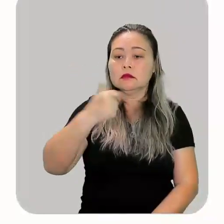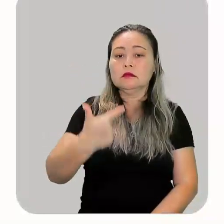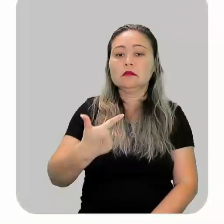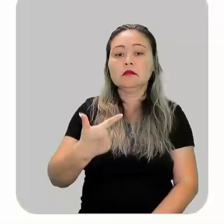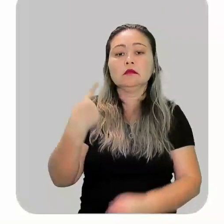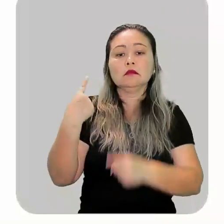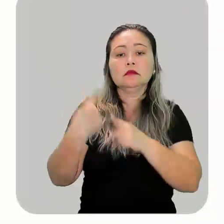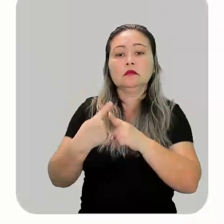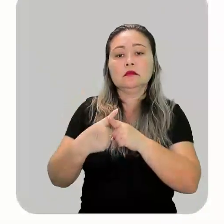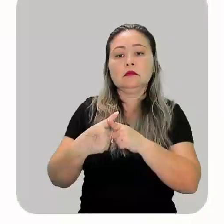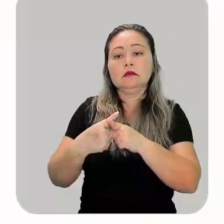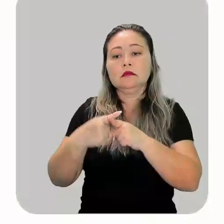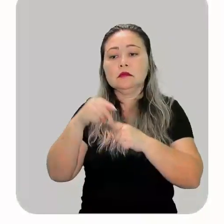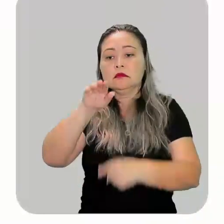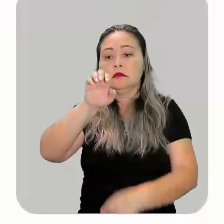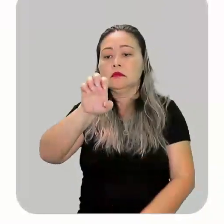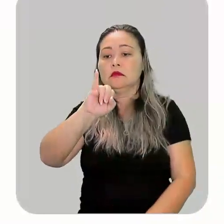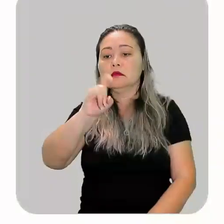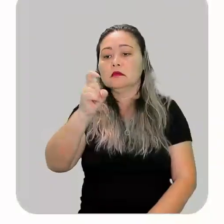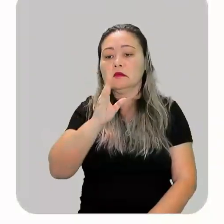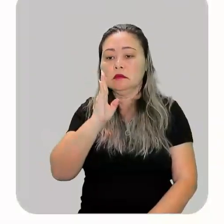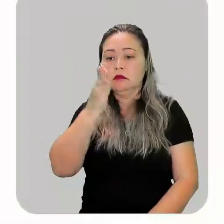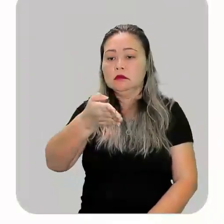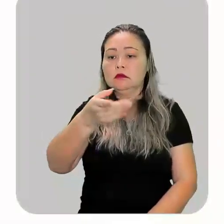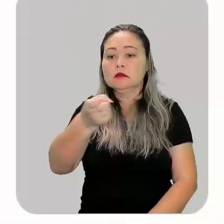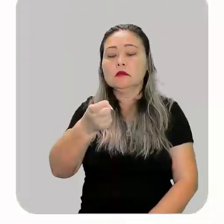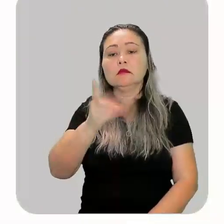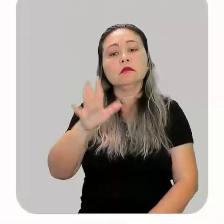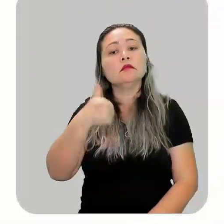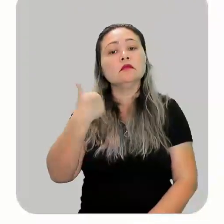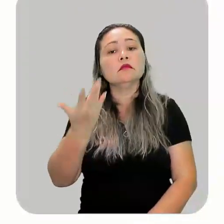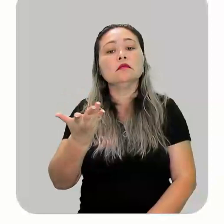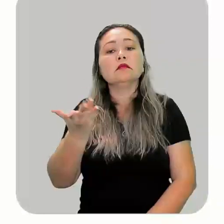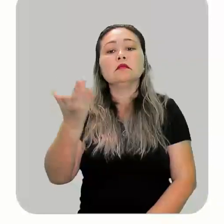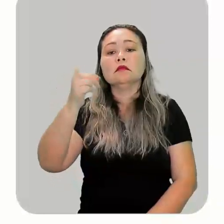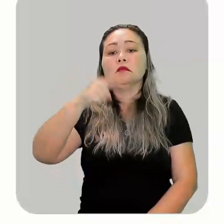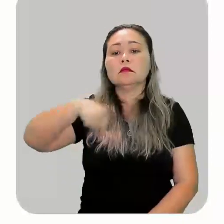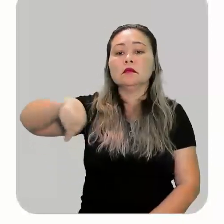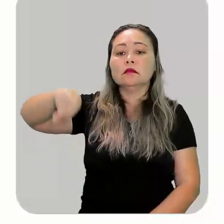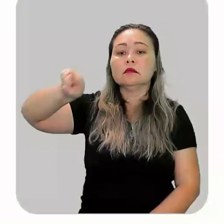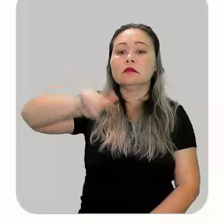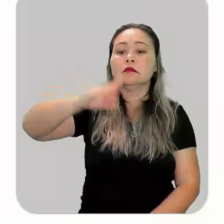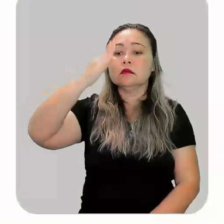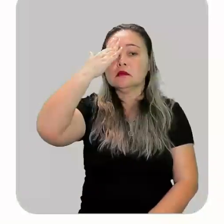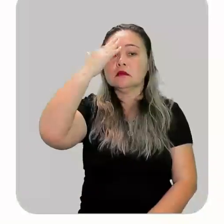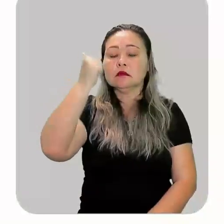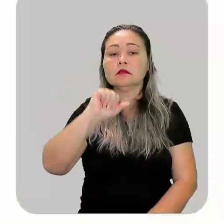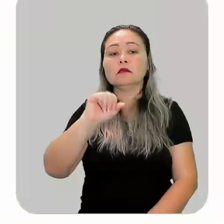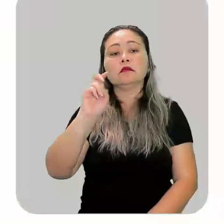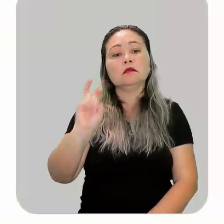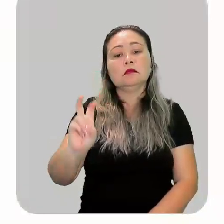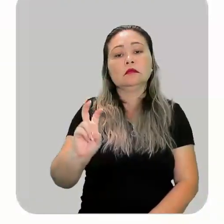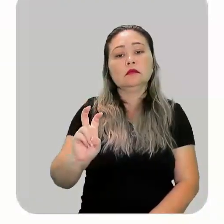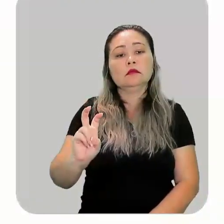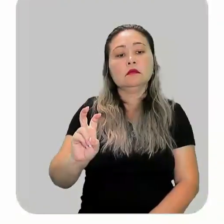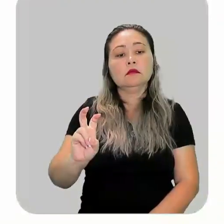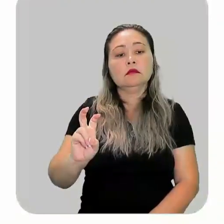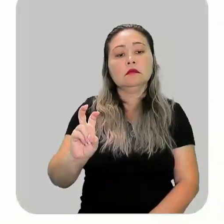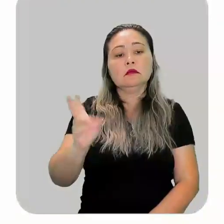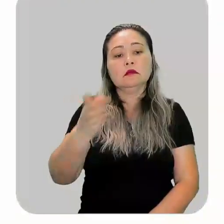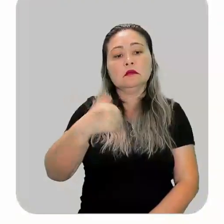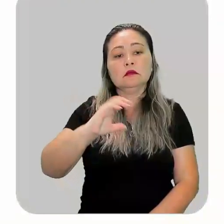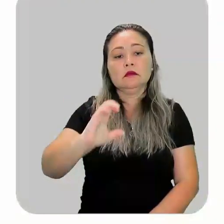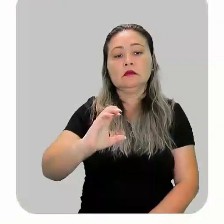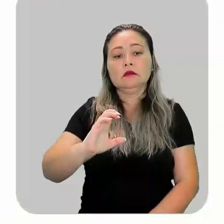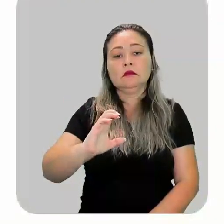A² é porque os eixos estão no x, tá bom? O nosso C, o nosso A a gente já sabe que é 5. O nosso C a